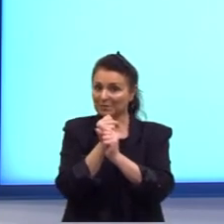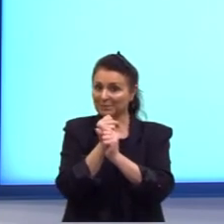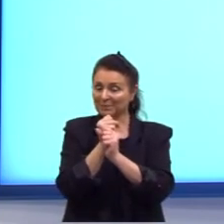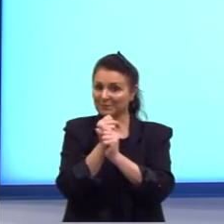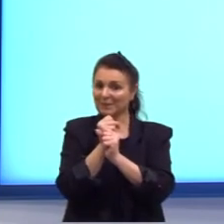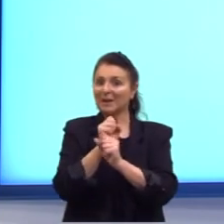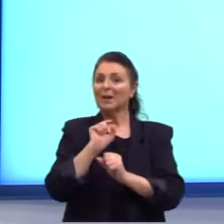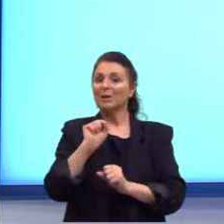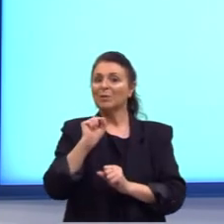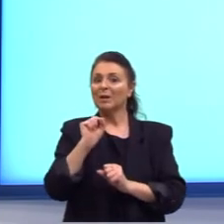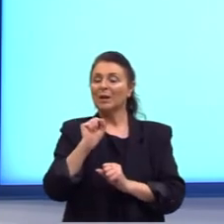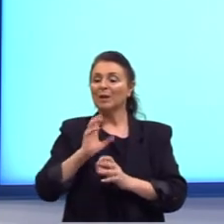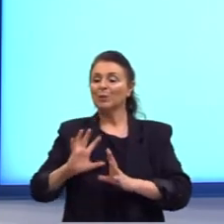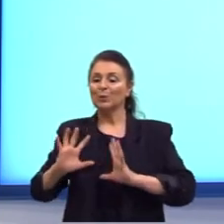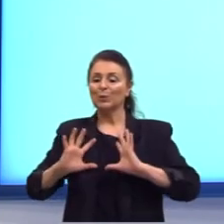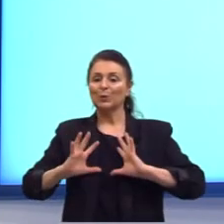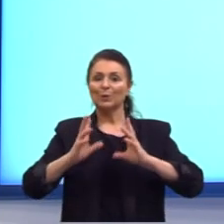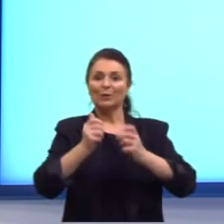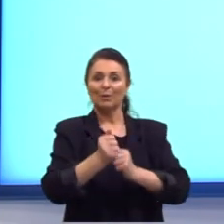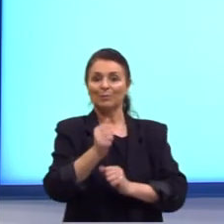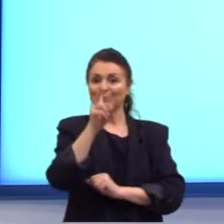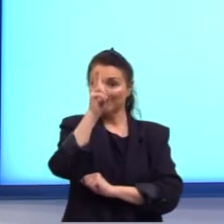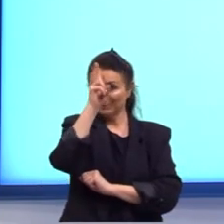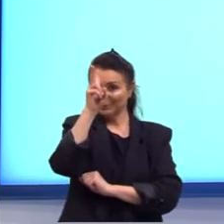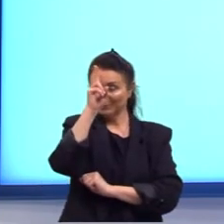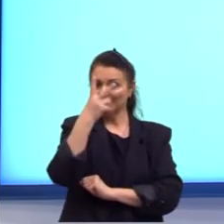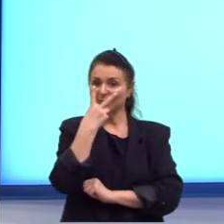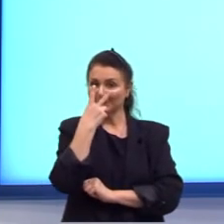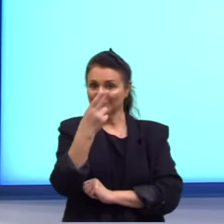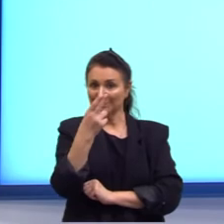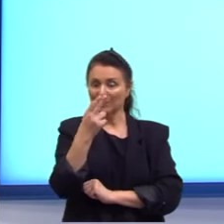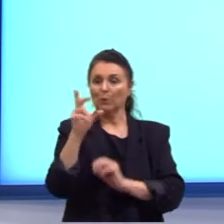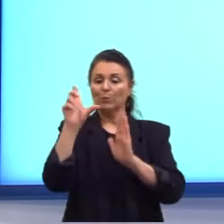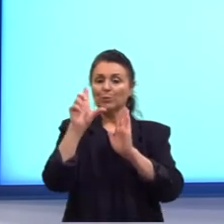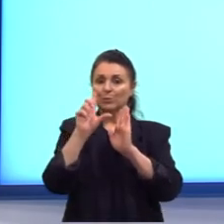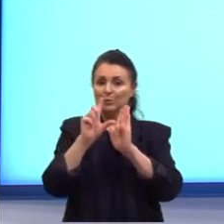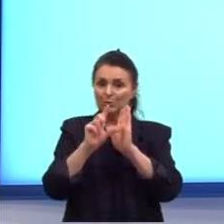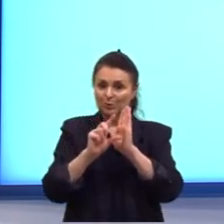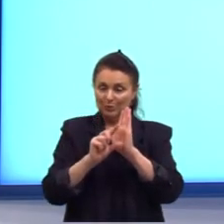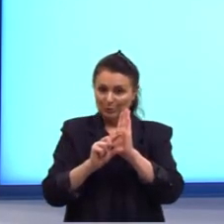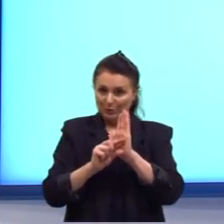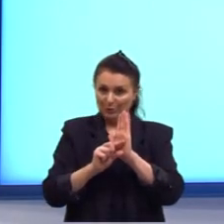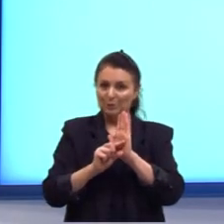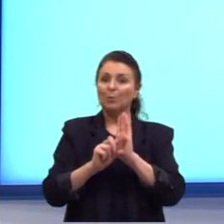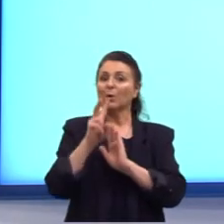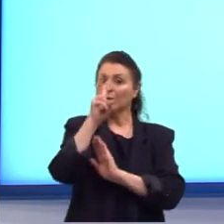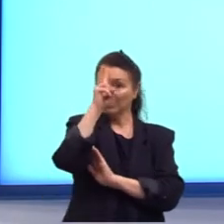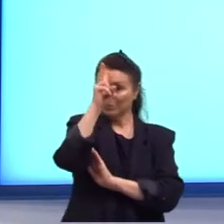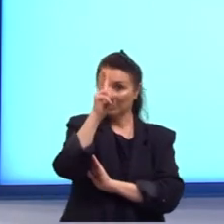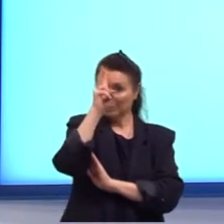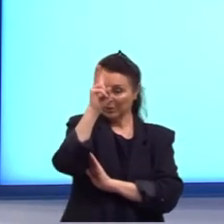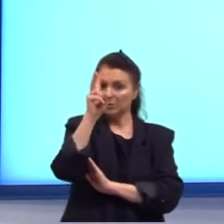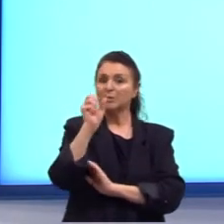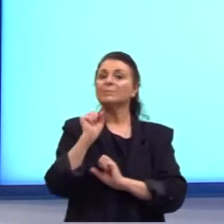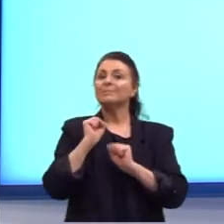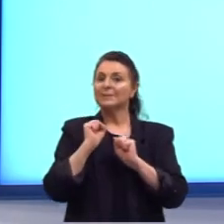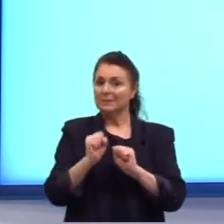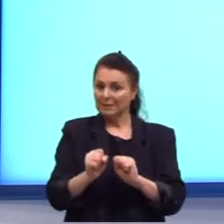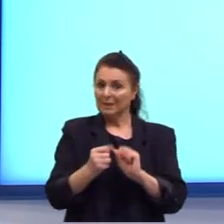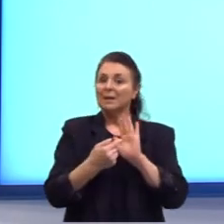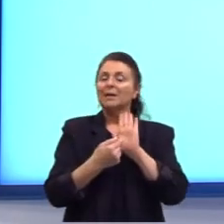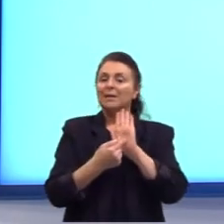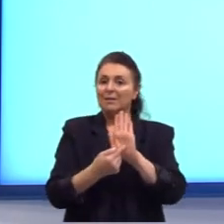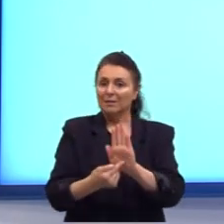na voltagem total que atenção tá então a queda de voltagem aparece esse ter um bastante tá